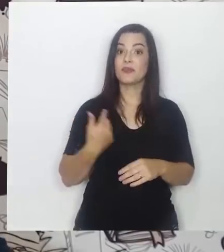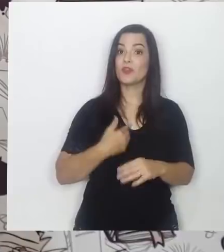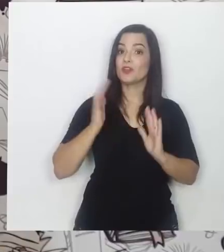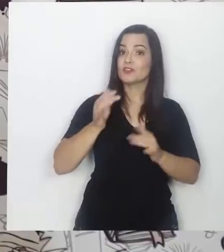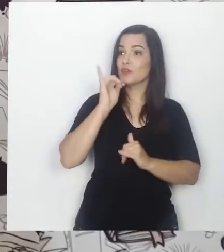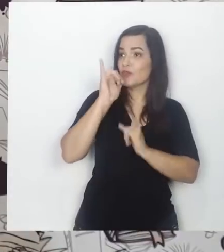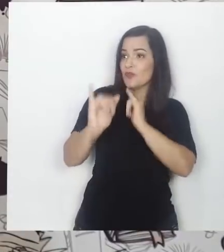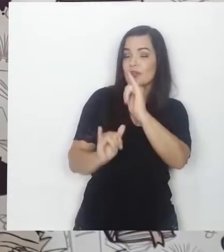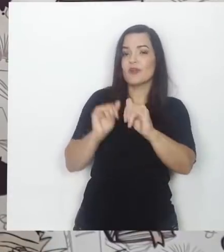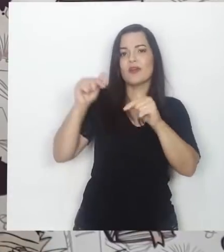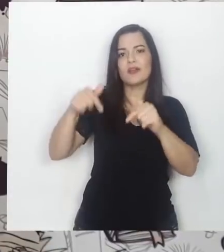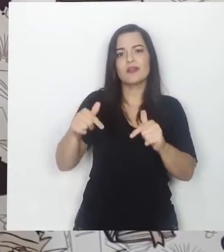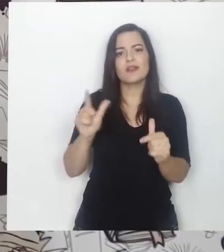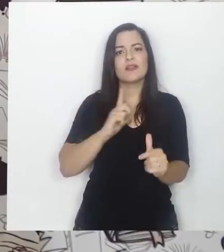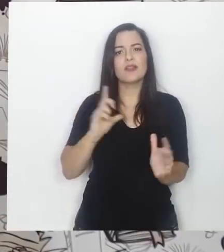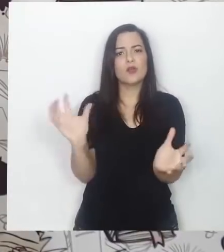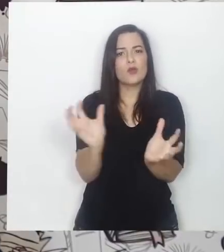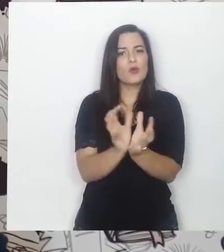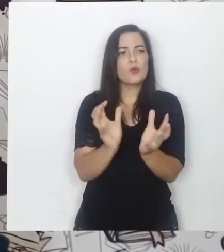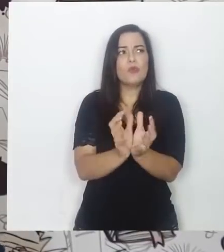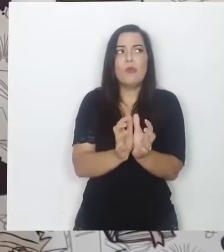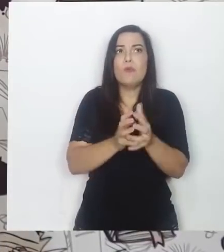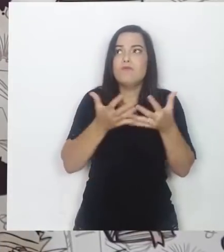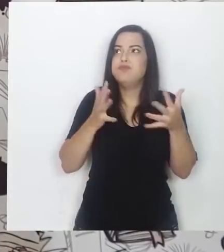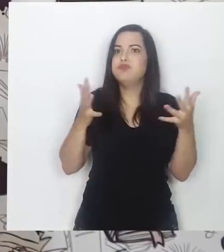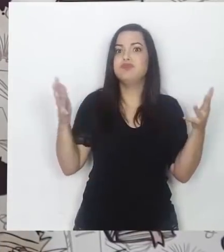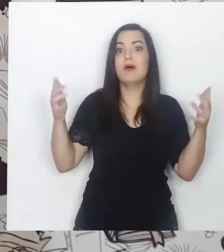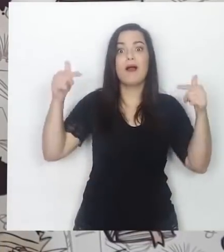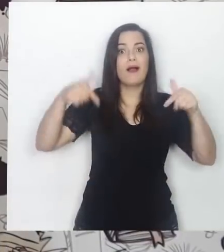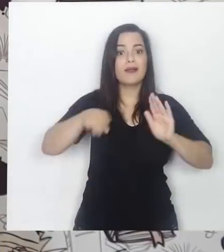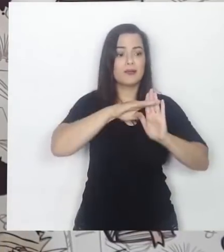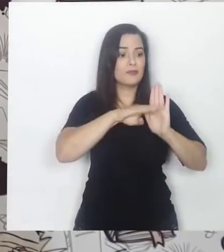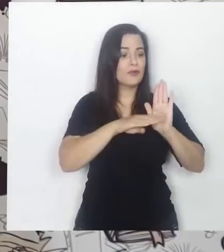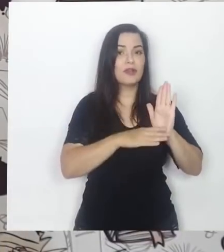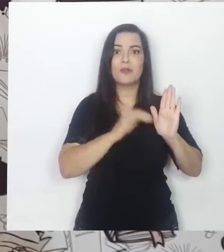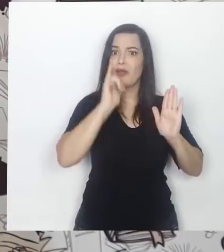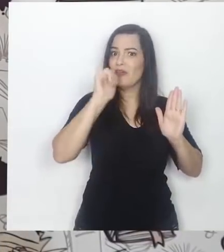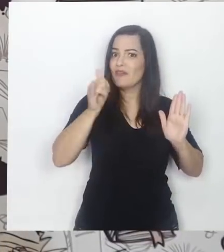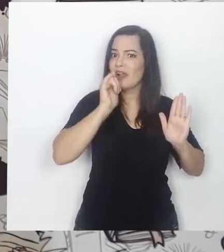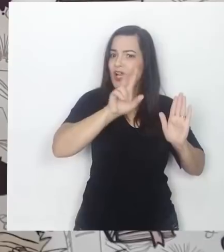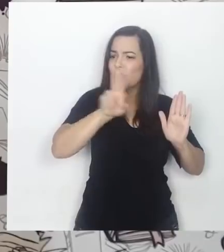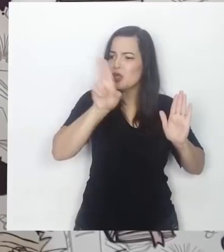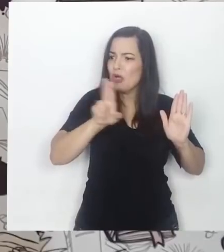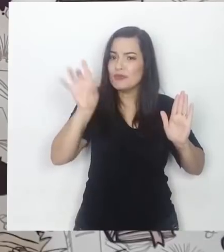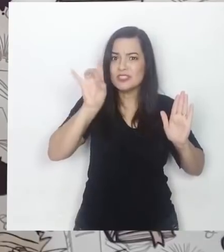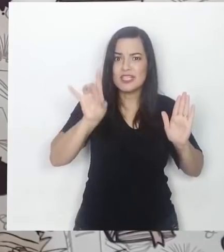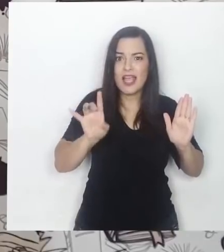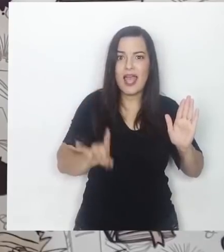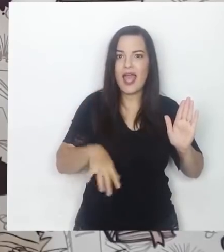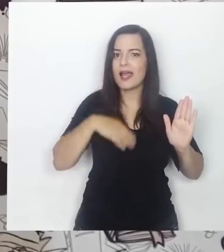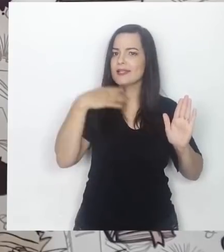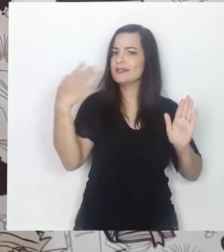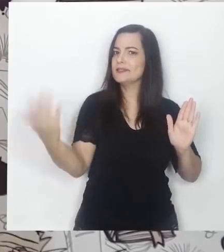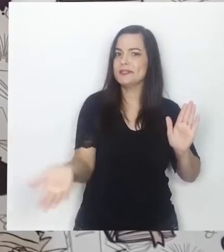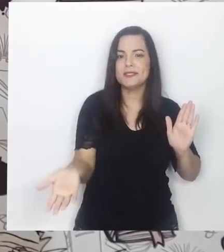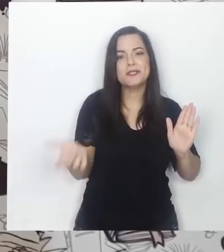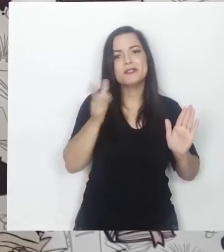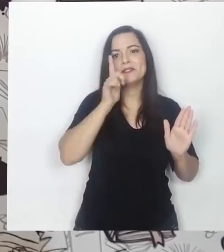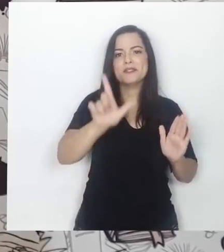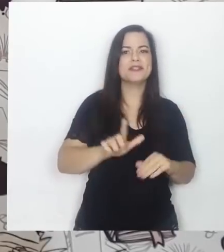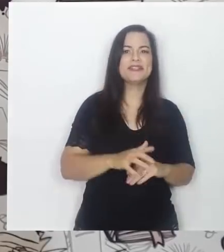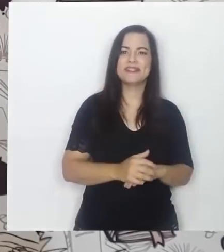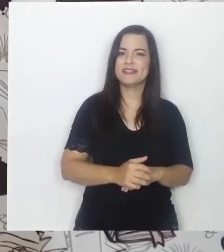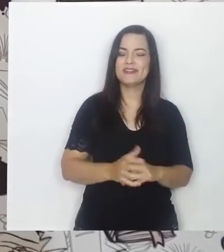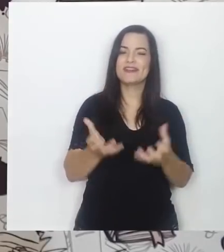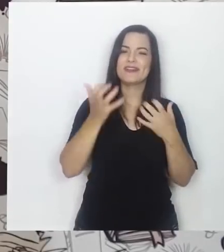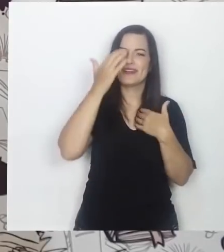não conseguiria aqui no programa falar o nome de todas as pessoas, mas deixo os meus agradecimentos para todo mundo que acompanhou